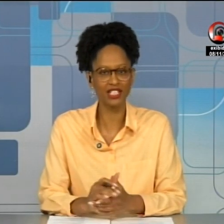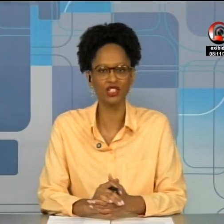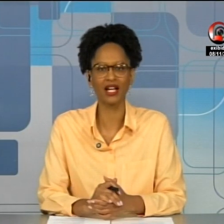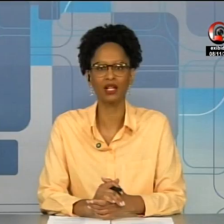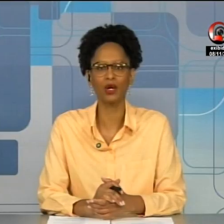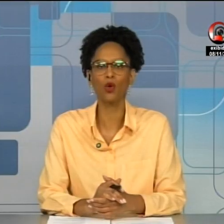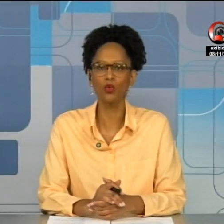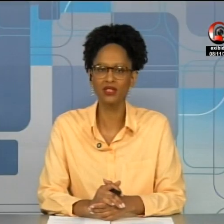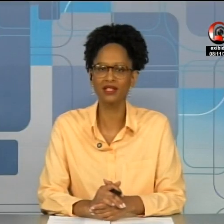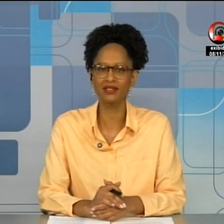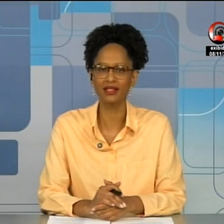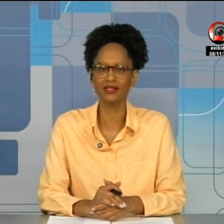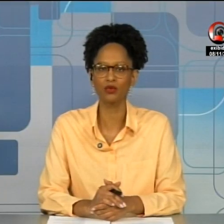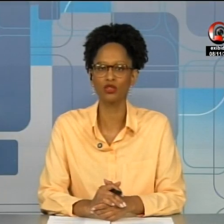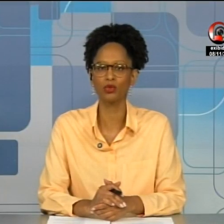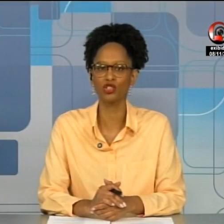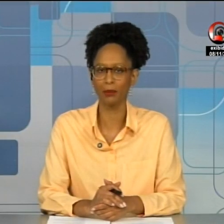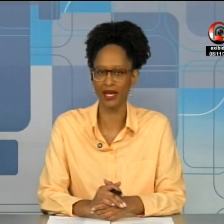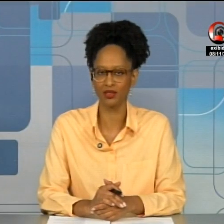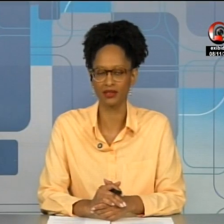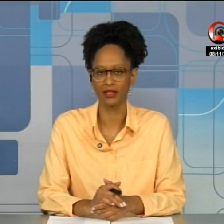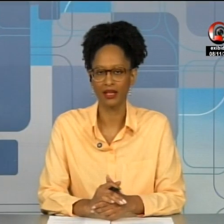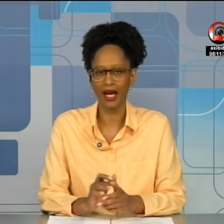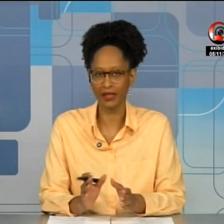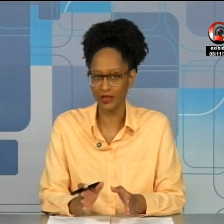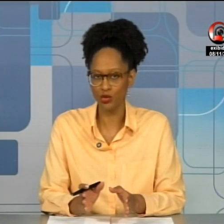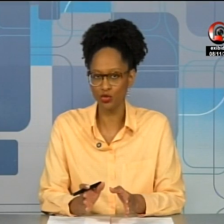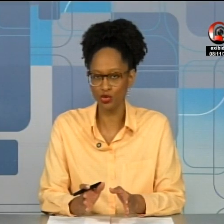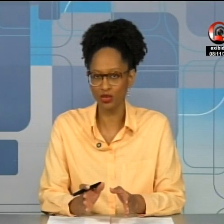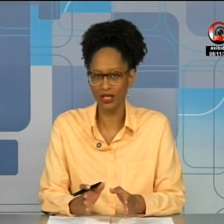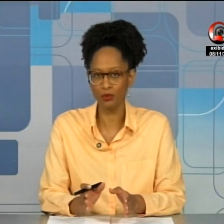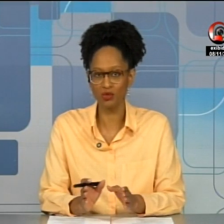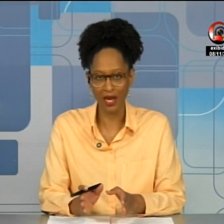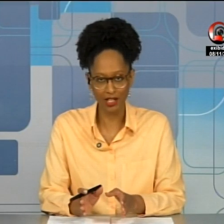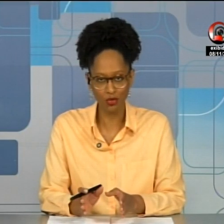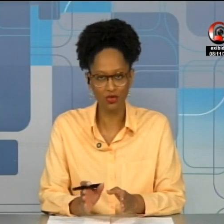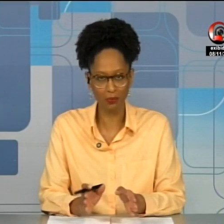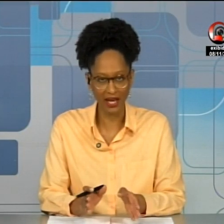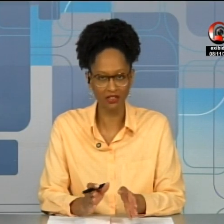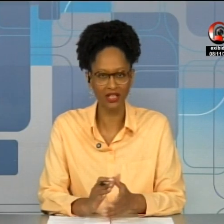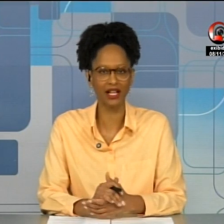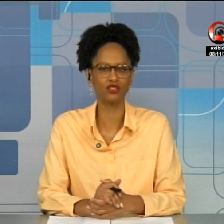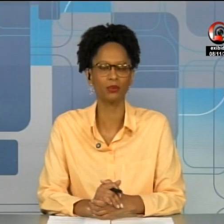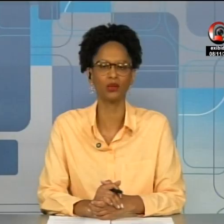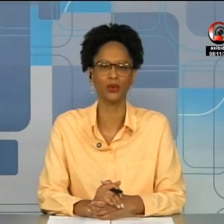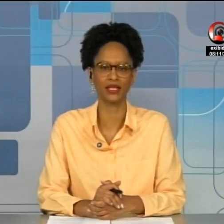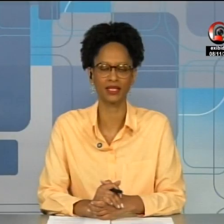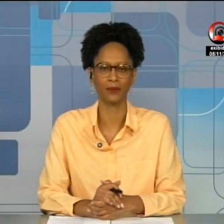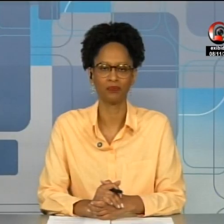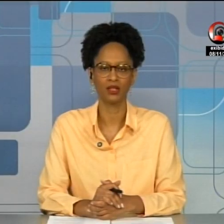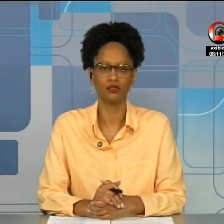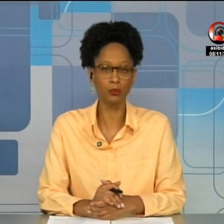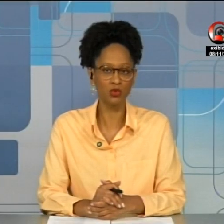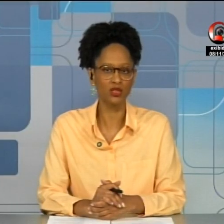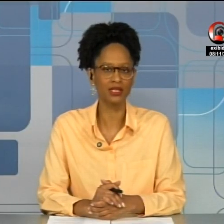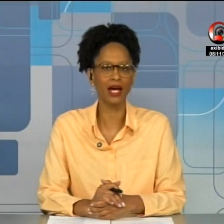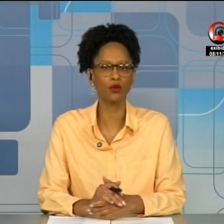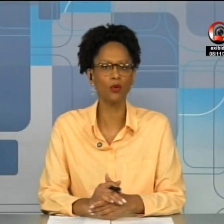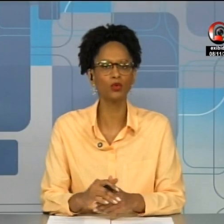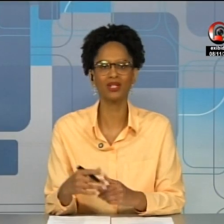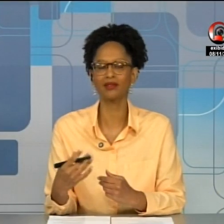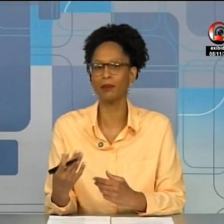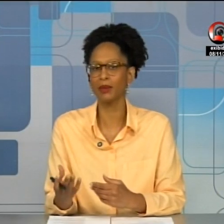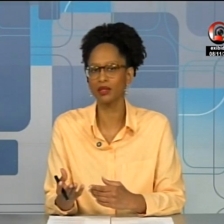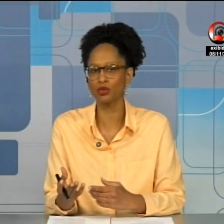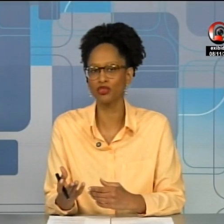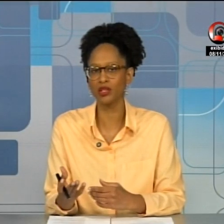mês dedicado à conscientização sobre o diabetes. Aqui no estúdio teremos médicos para falar sobre a doença. Vamos mostrar